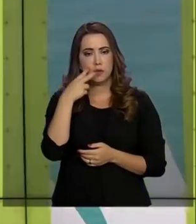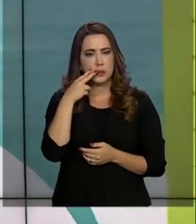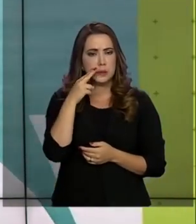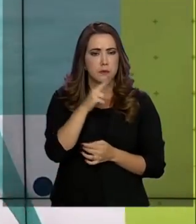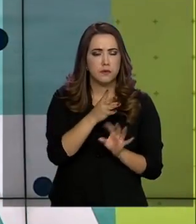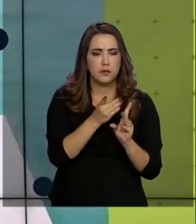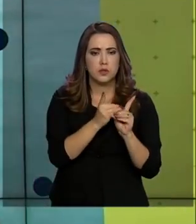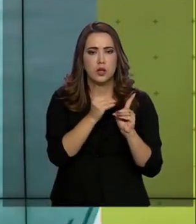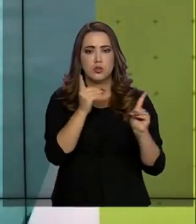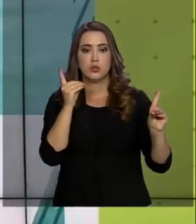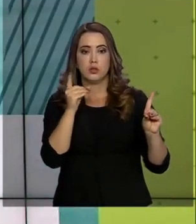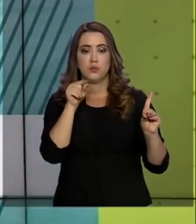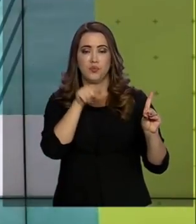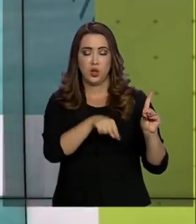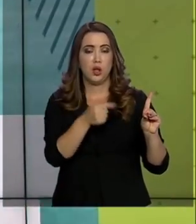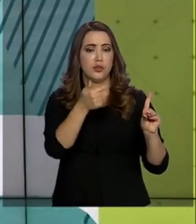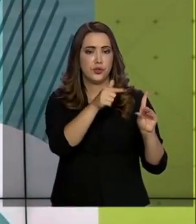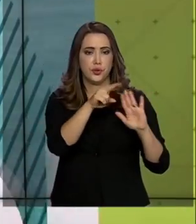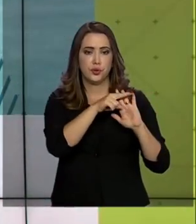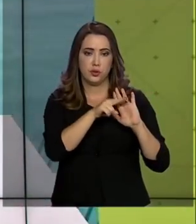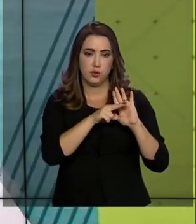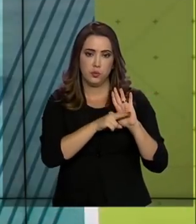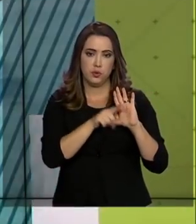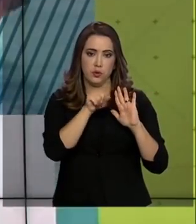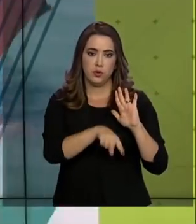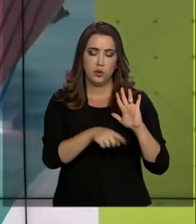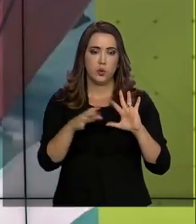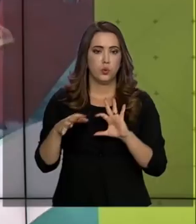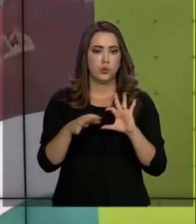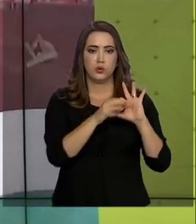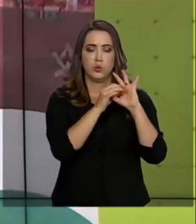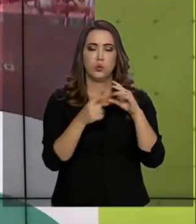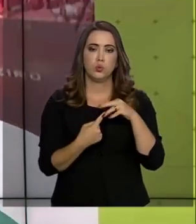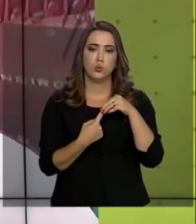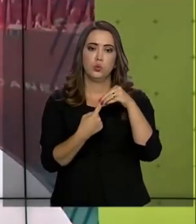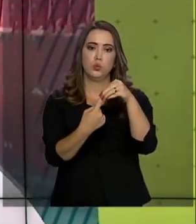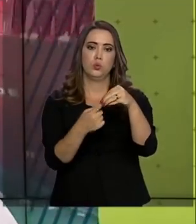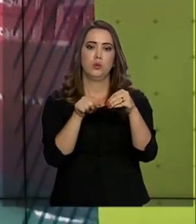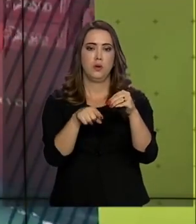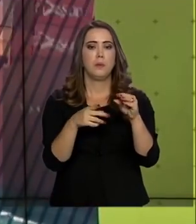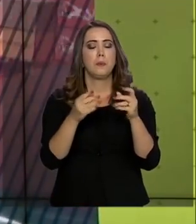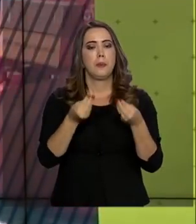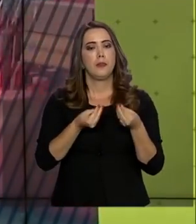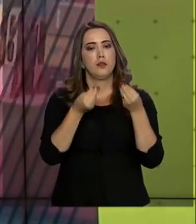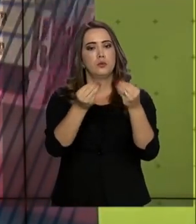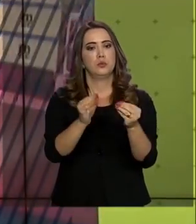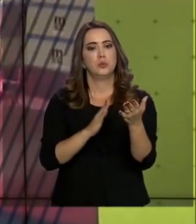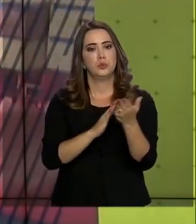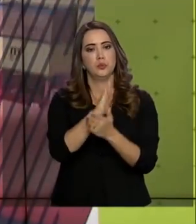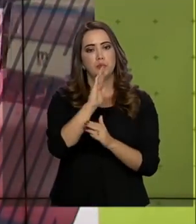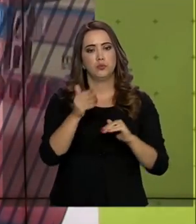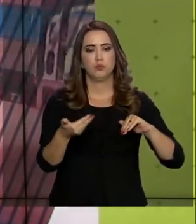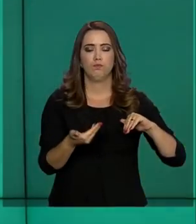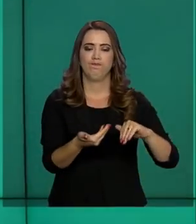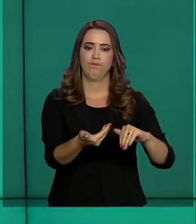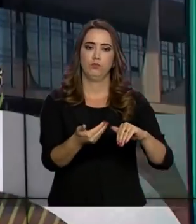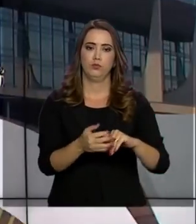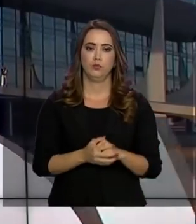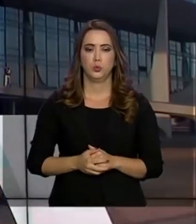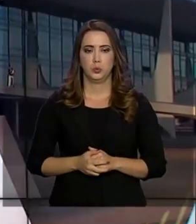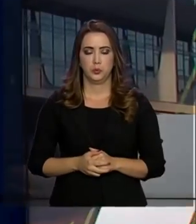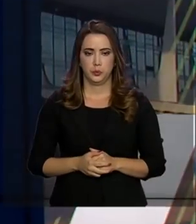remotamente. Essa e outras medidas serão incluídas em um projeto de lei que vai ser enviado para aprovação no